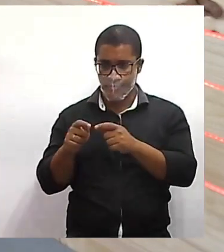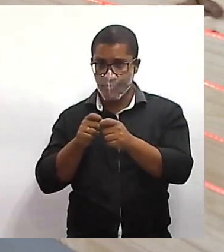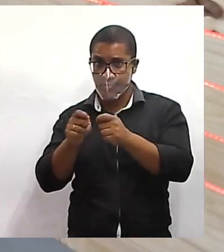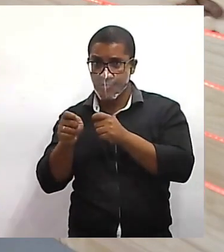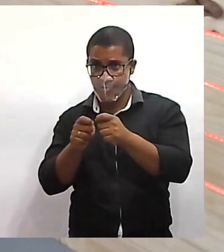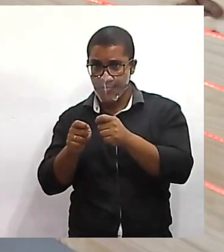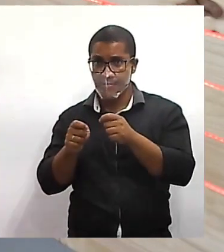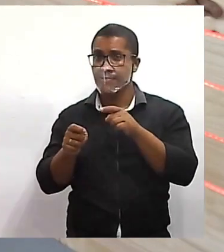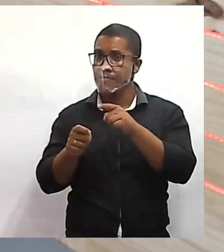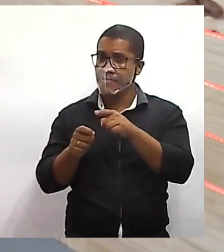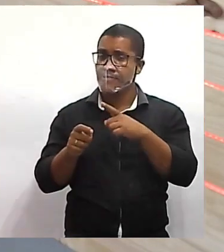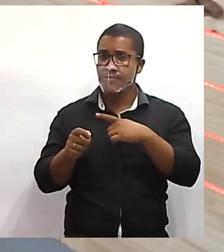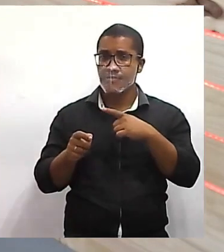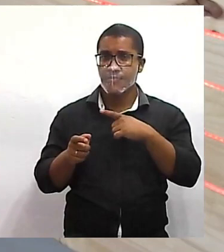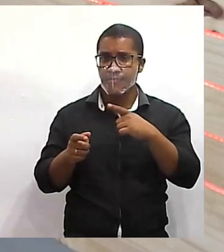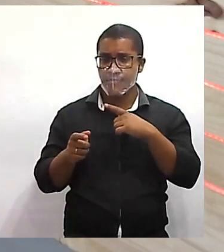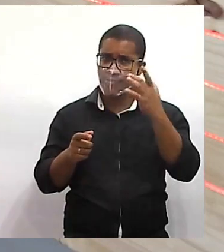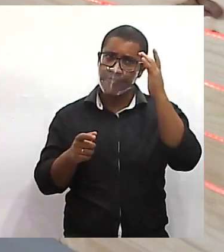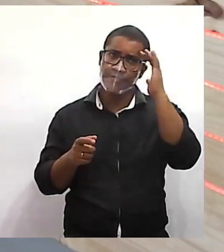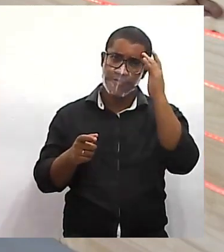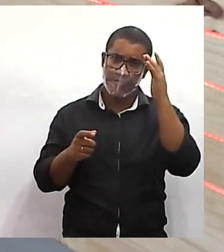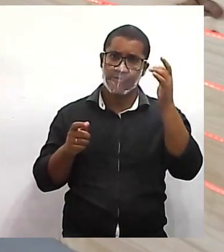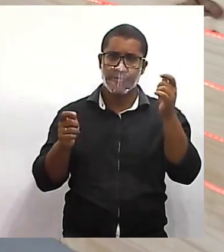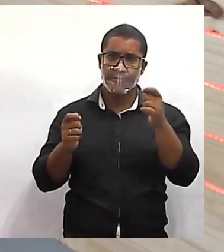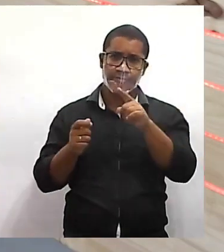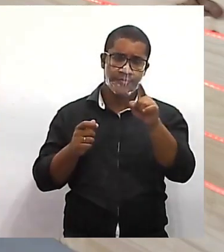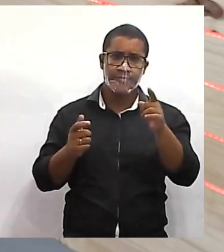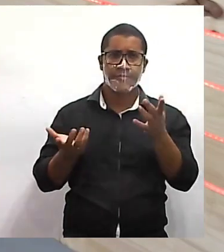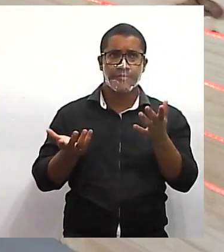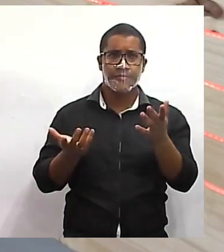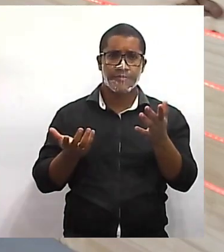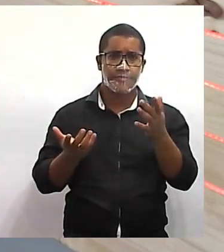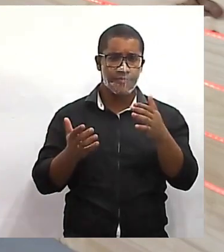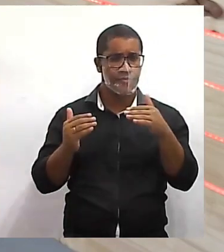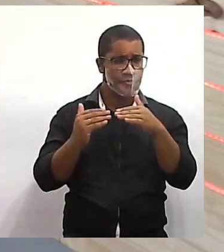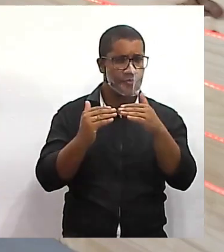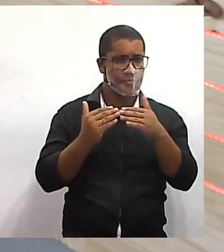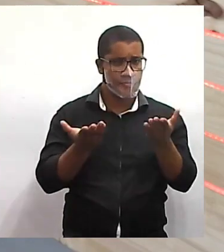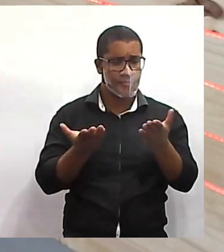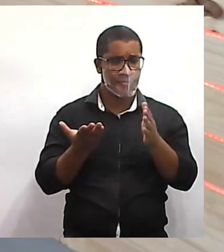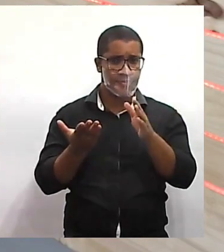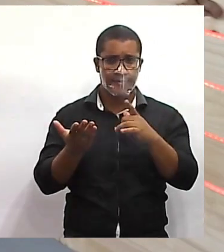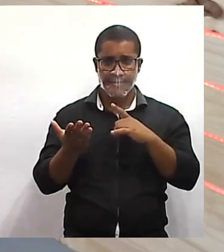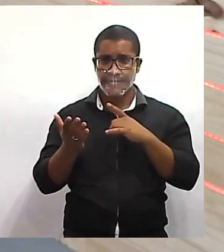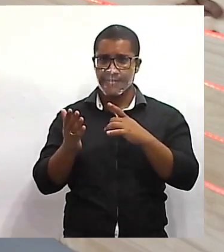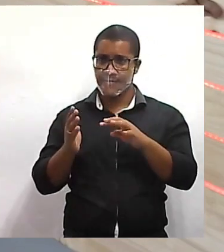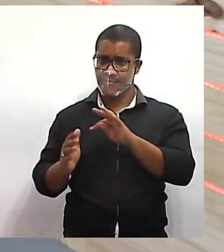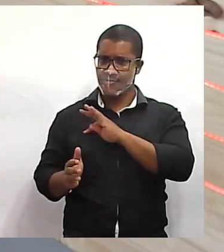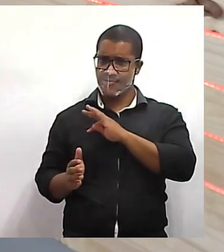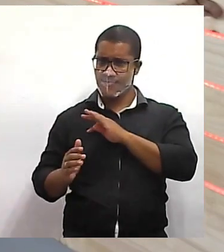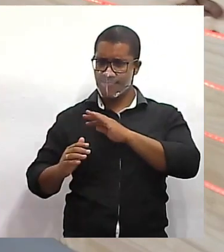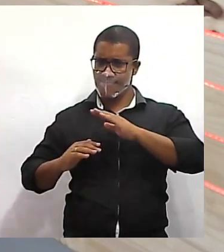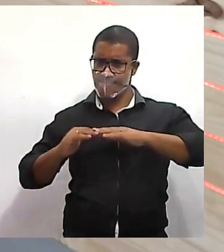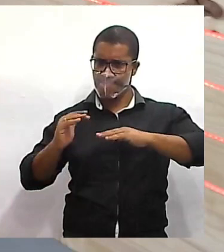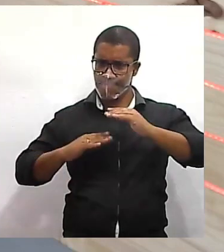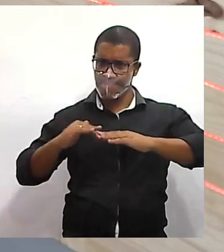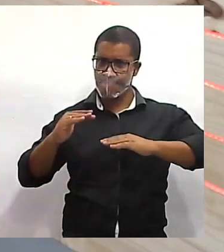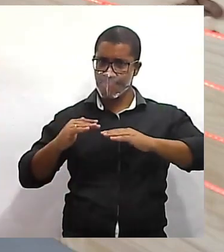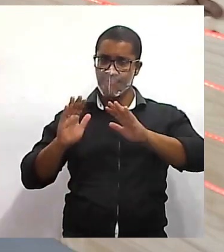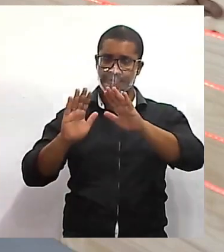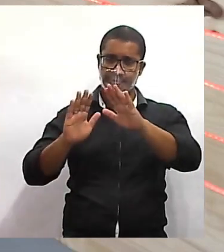administrar, eu acho que fica, não sei se você vai concordar comigo, eu acho que ele é mais técnico, não é?